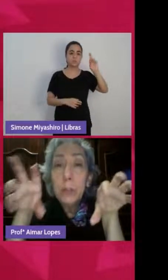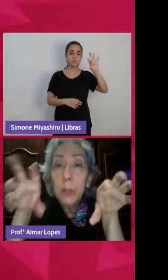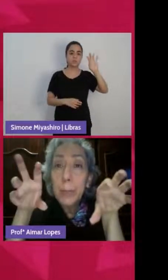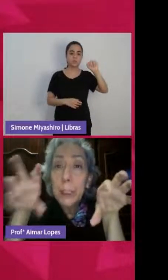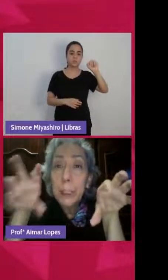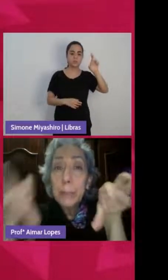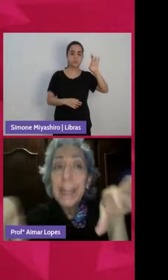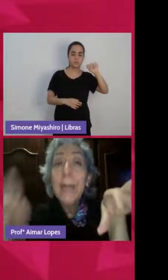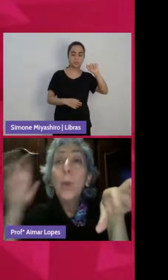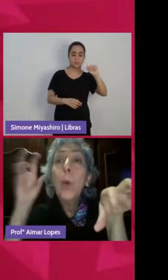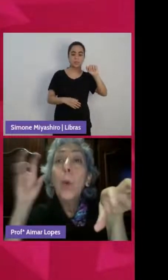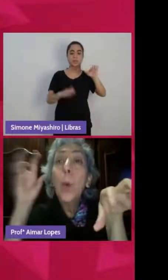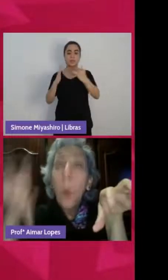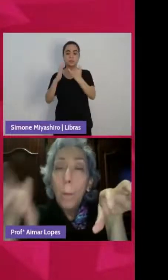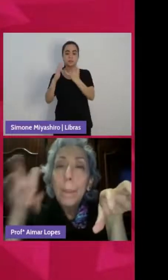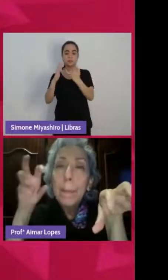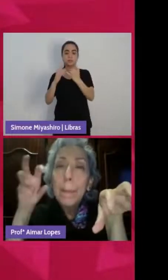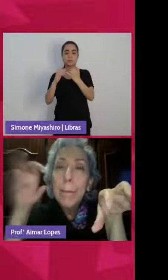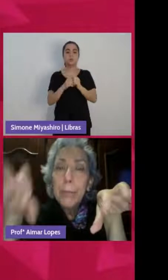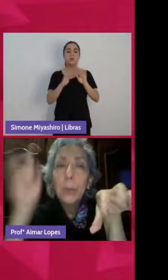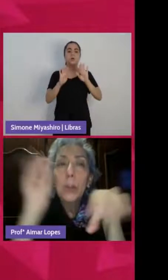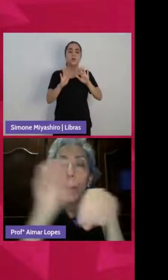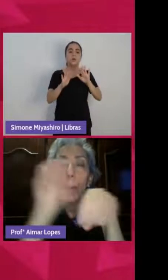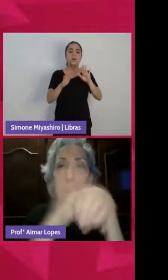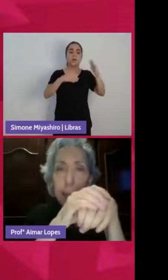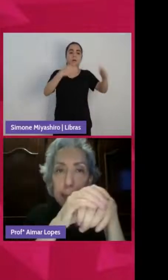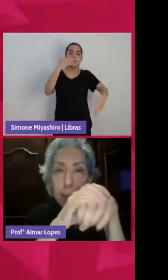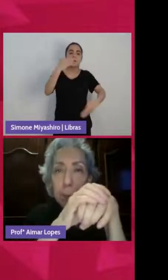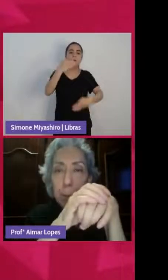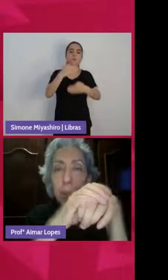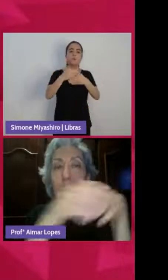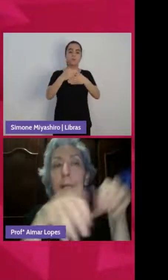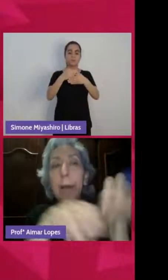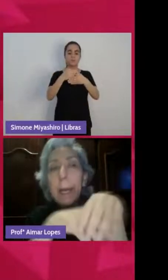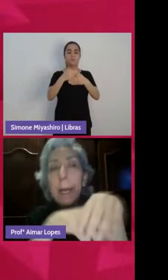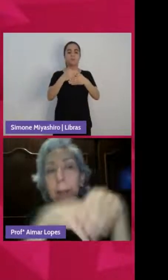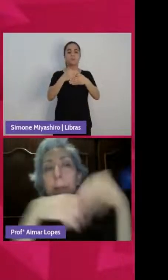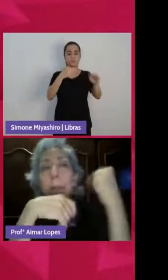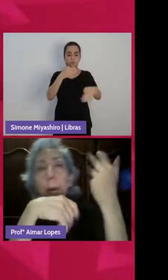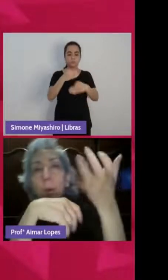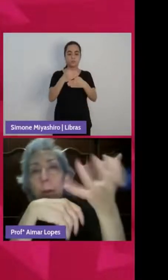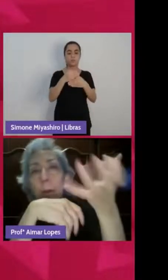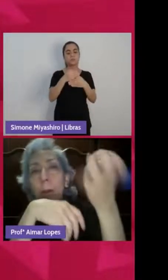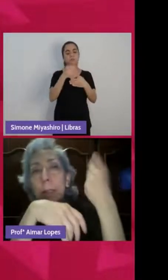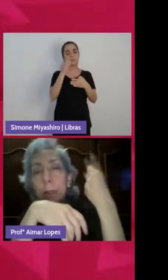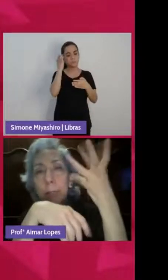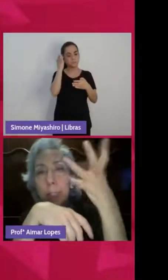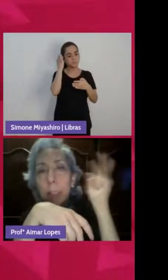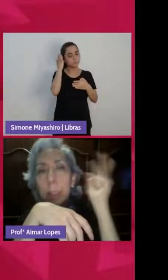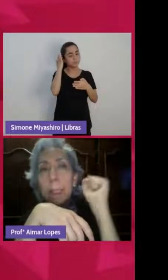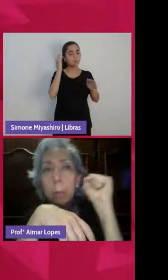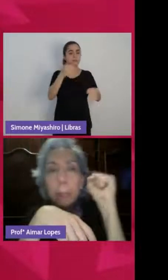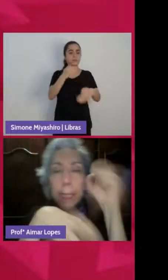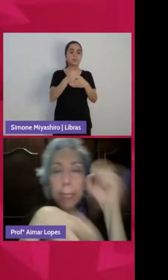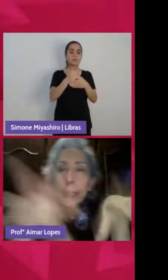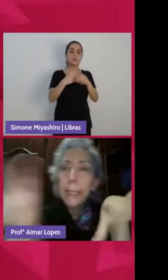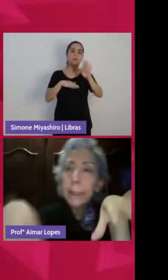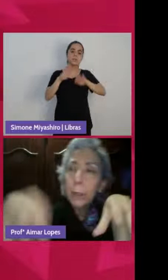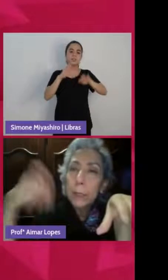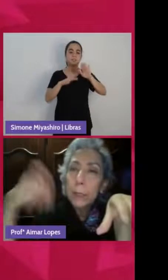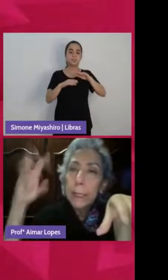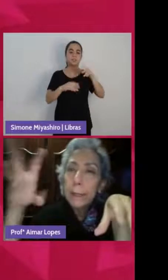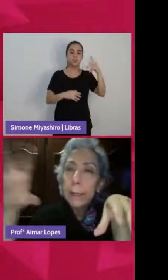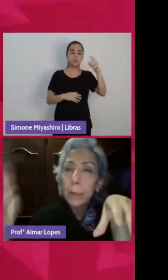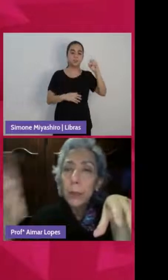Instrução normativa é um complemento de uma portaria. Então, alguma coisa não foi dita na portaria,